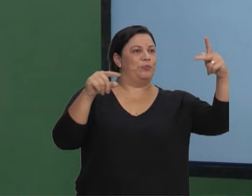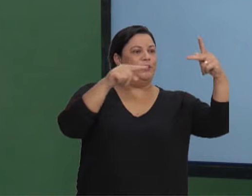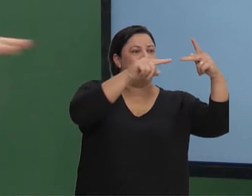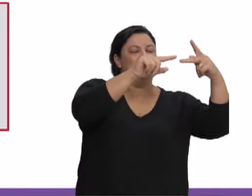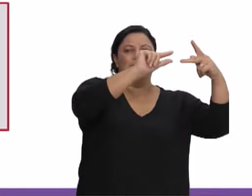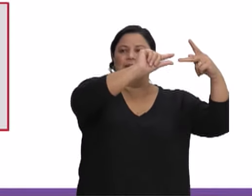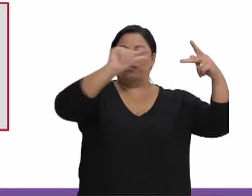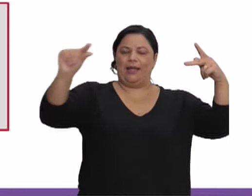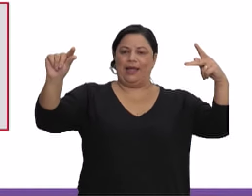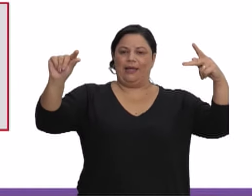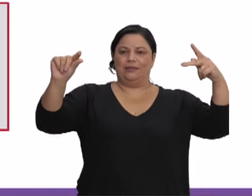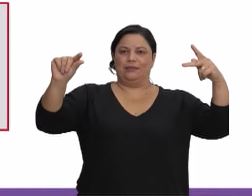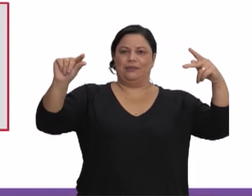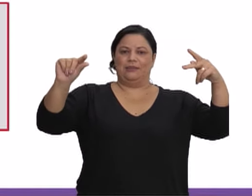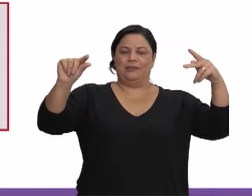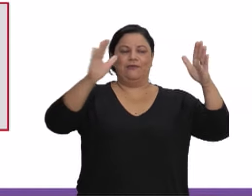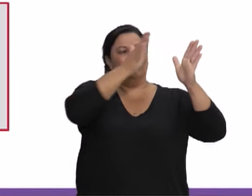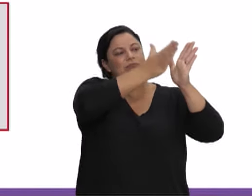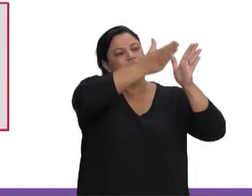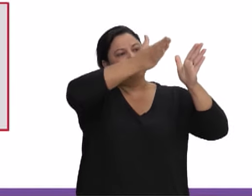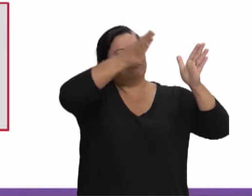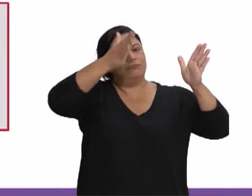a passo, eu vou chegar nisso aqui.